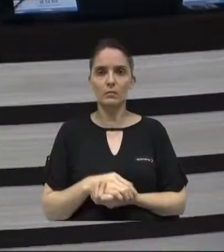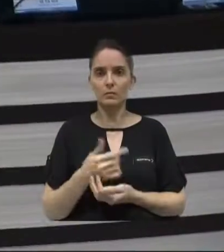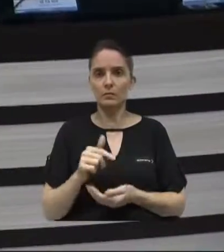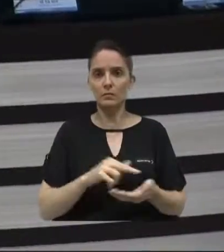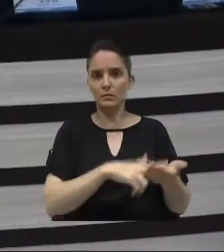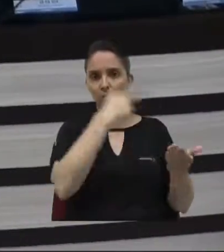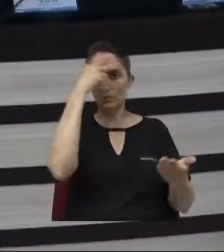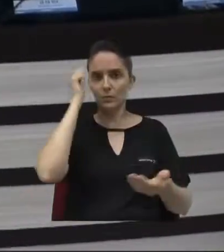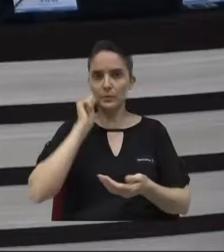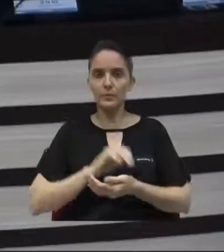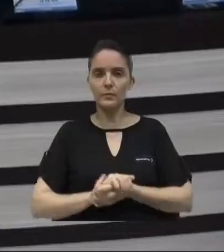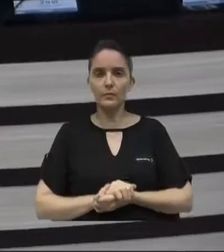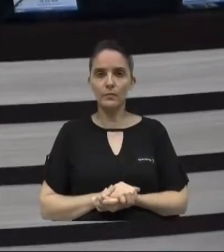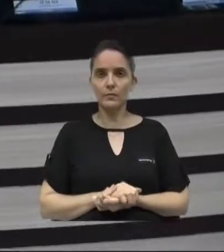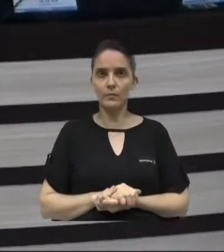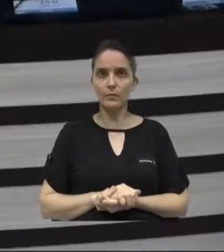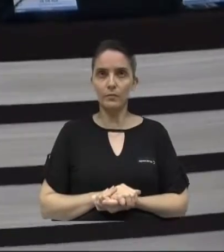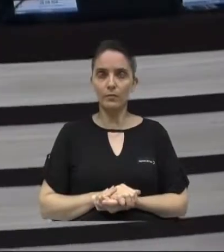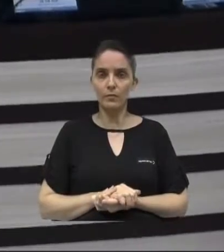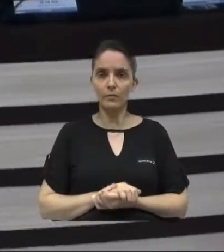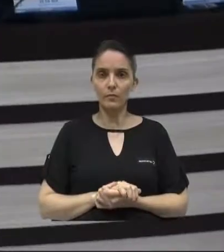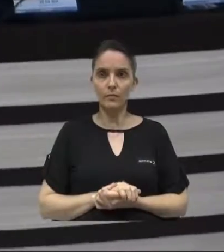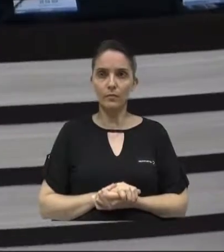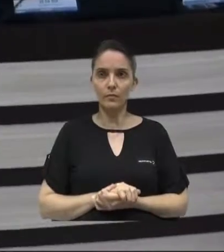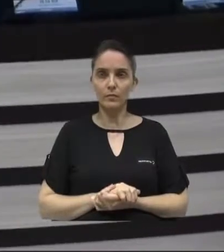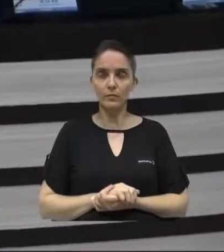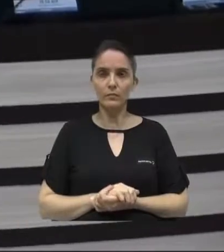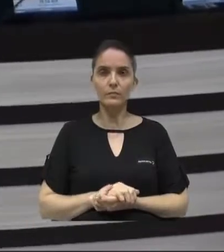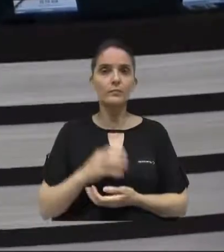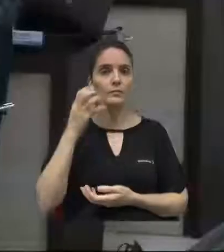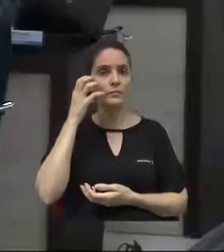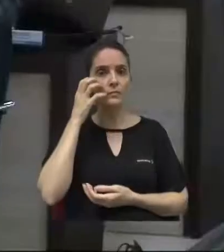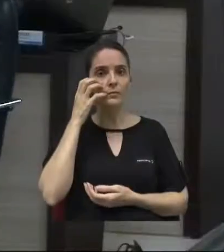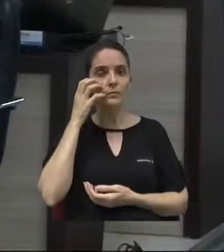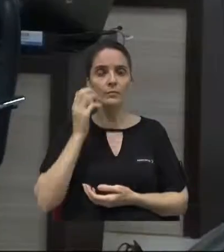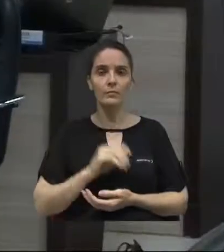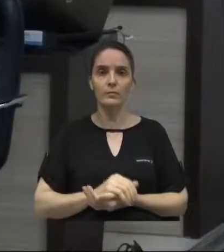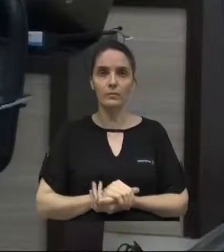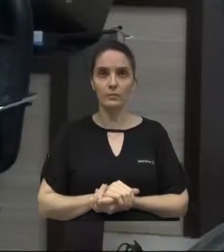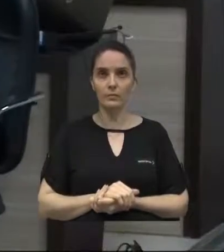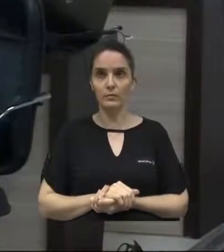havendo executivo. Questão de ordem, senhor presidente. Questão de ordem, doutor Marcelo Rossi.